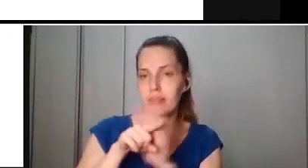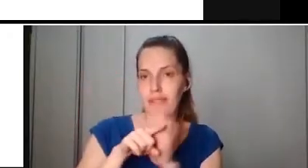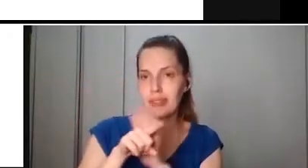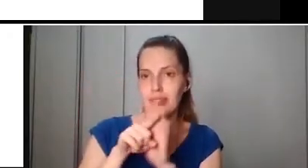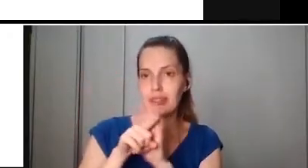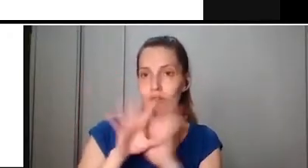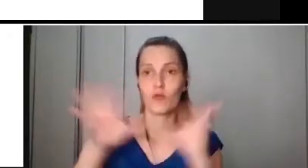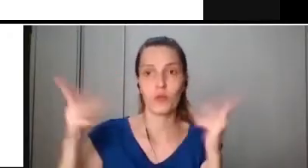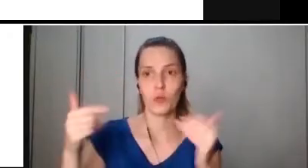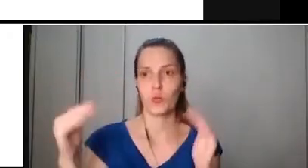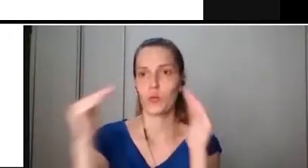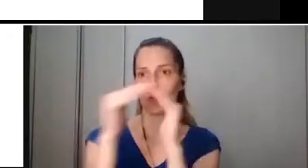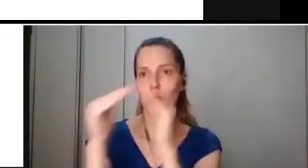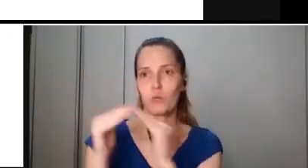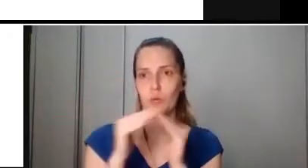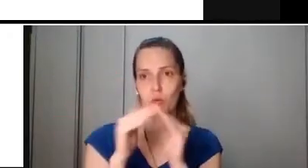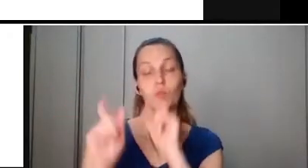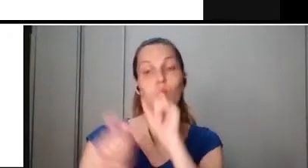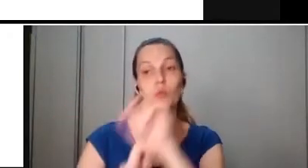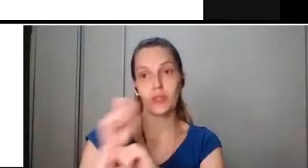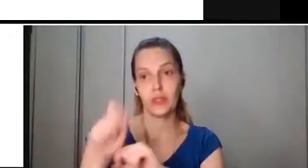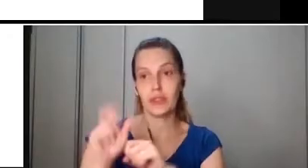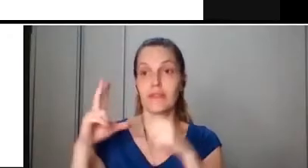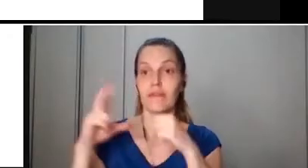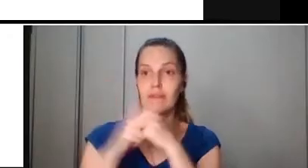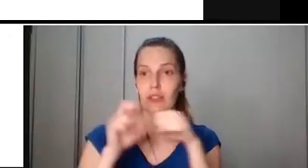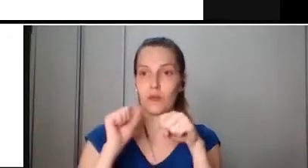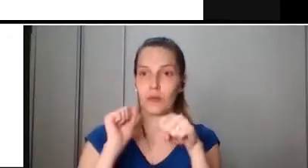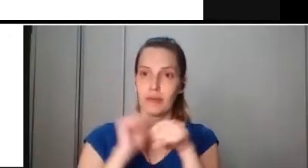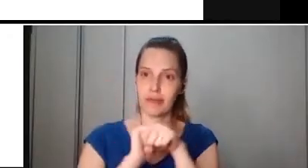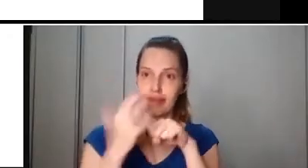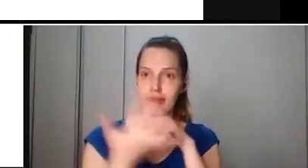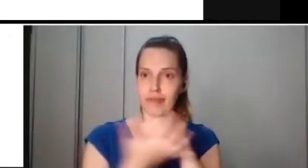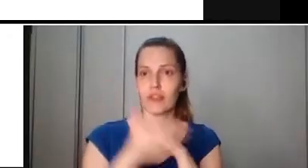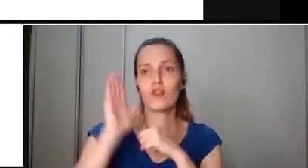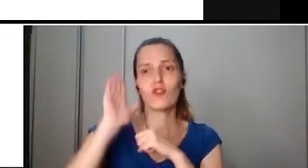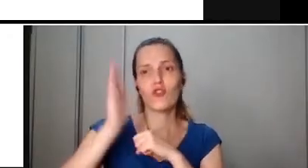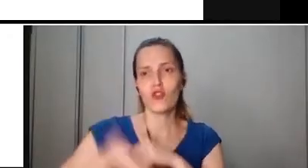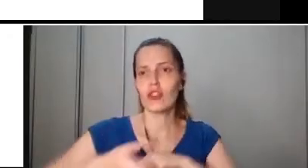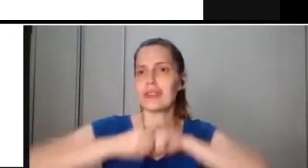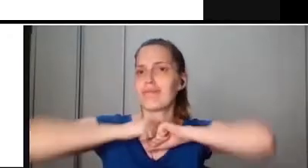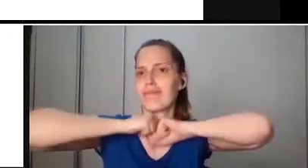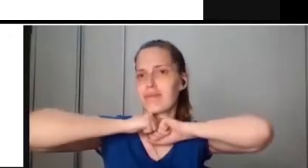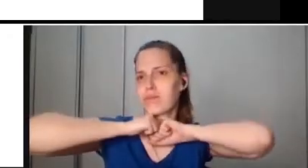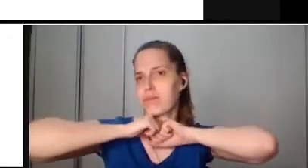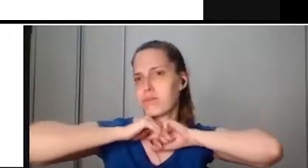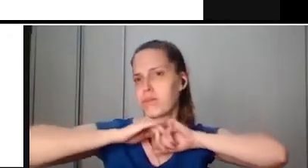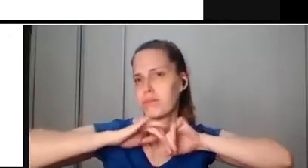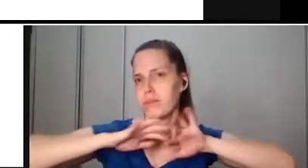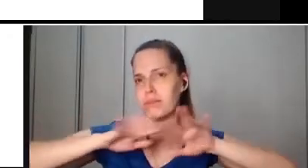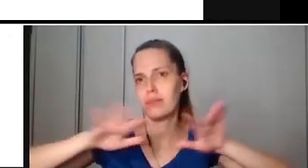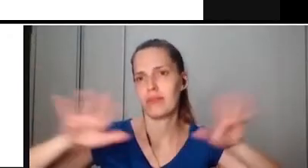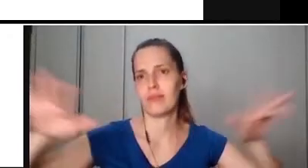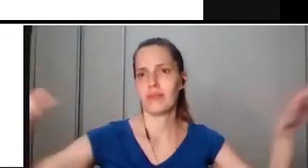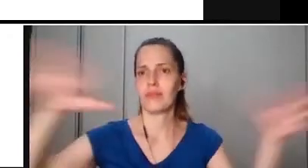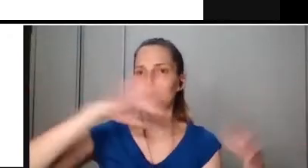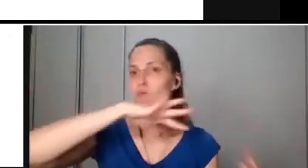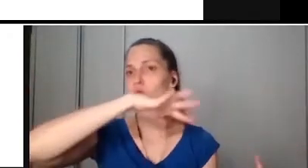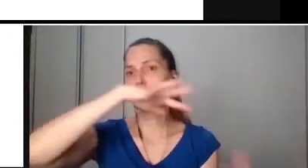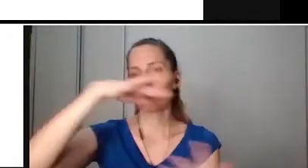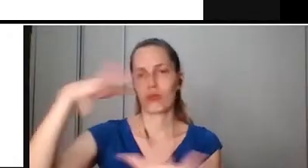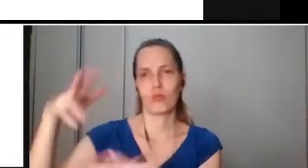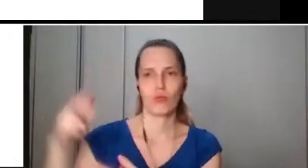vírus, SARS-CoV-2, já se espalhou muito amplamente pelo mundo todo, então é